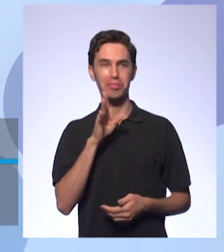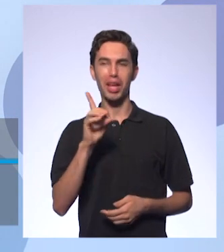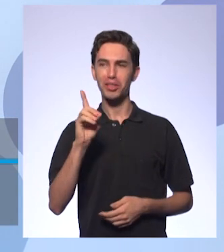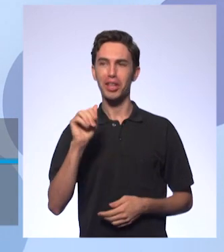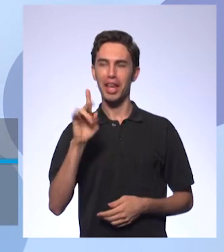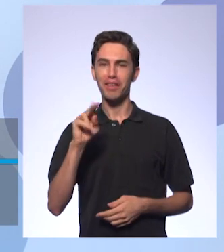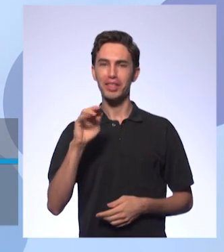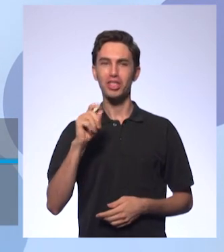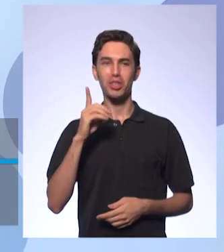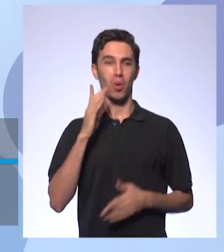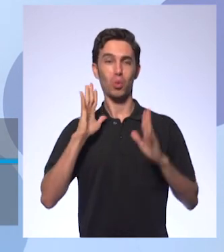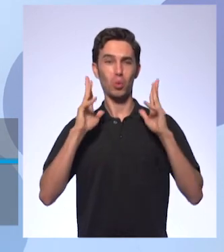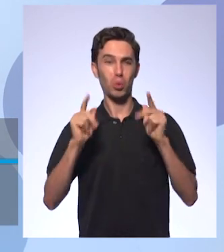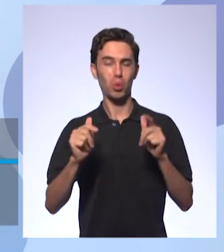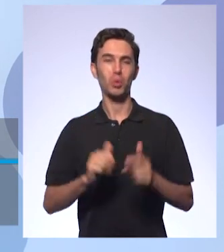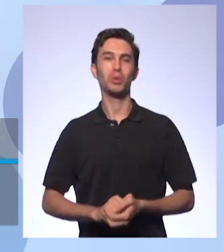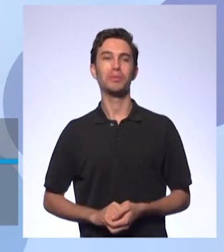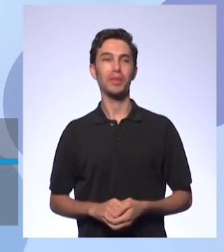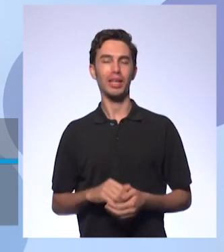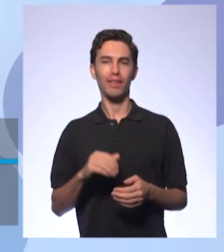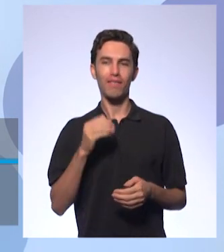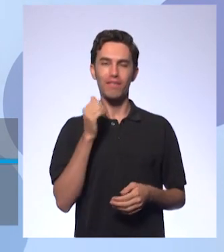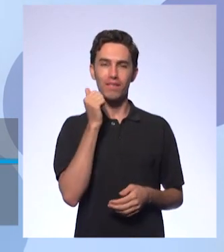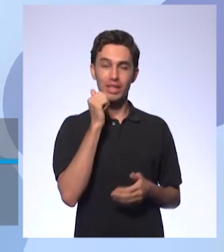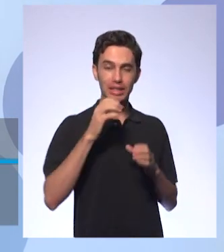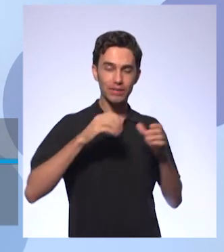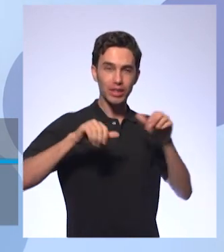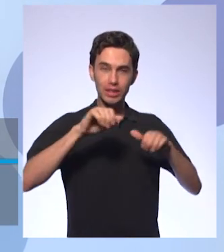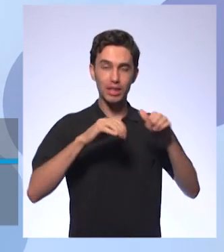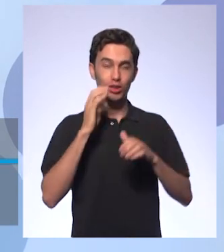eu gosto de ler tudo. Ficção científica, a